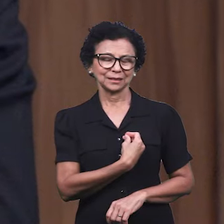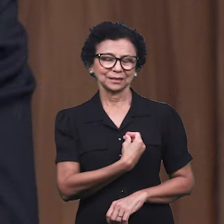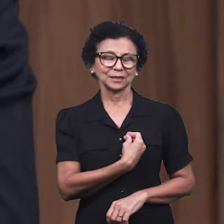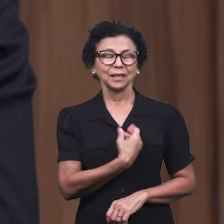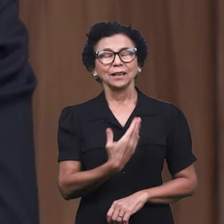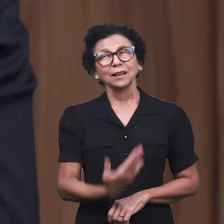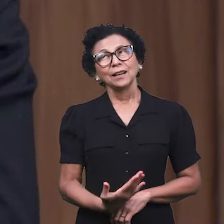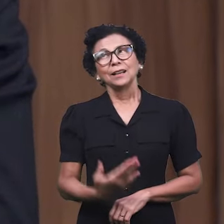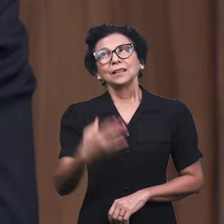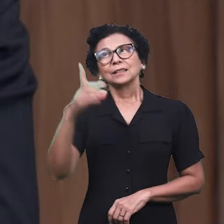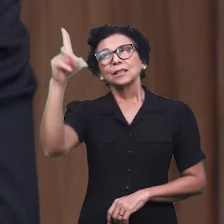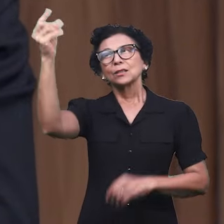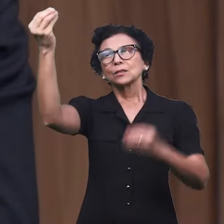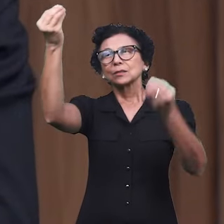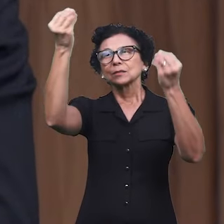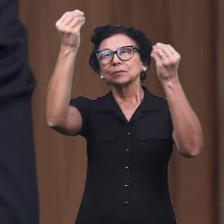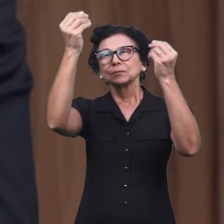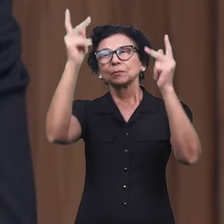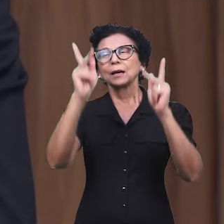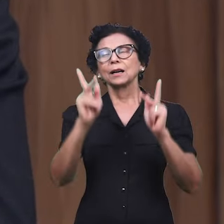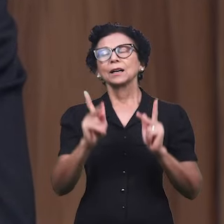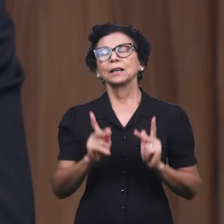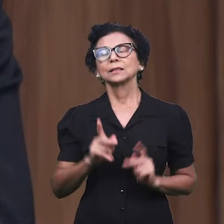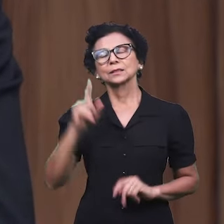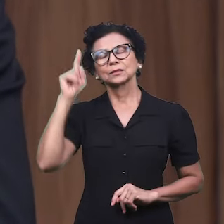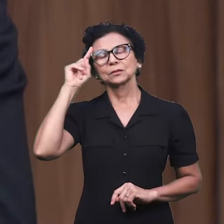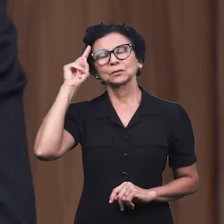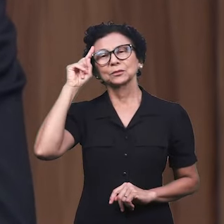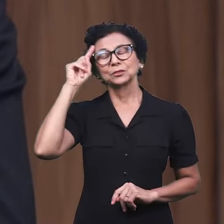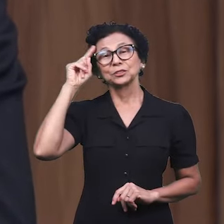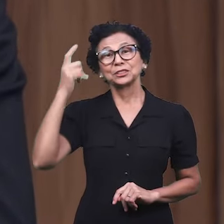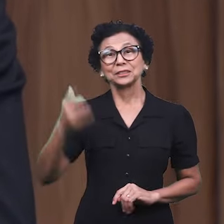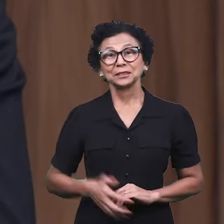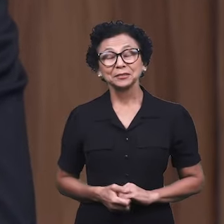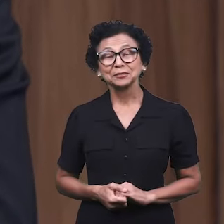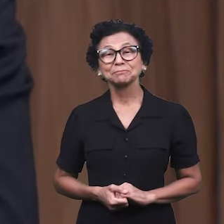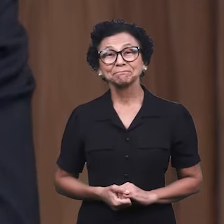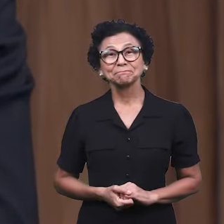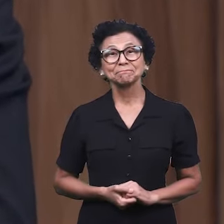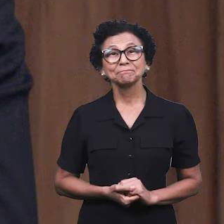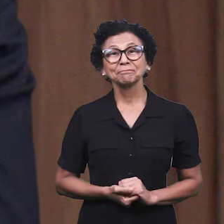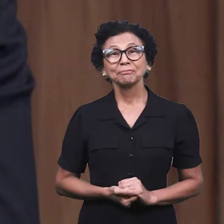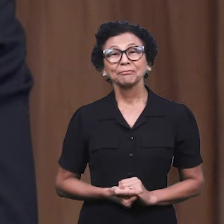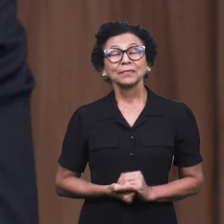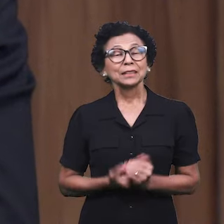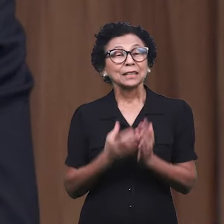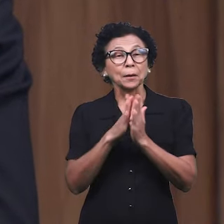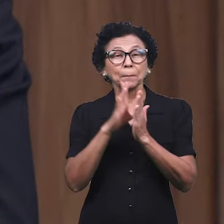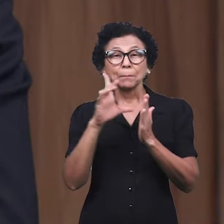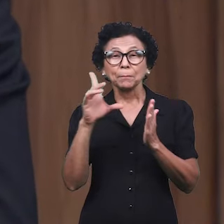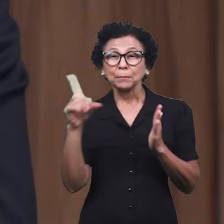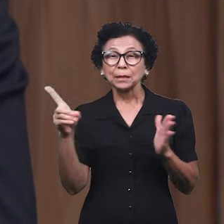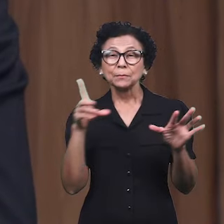esta paz continuamente. Além disso, a palavra de Deus habite em